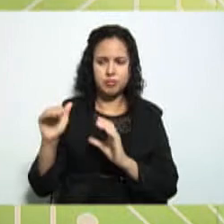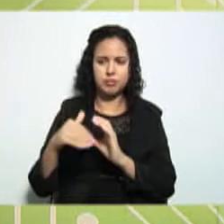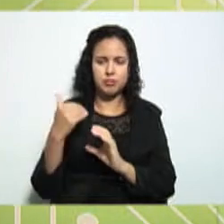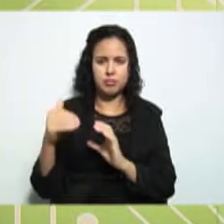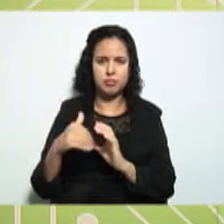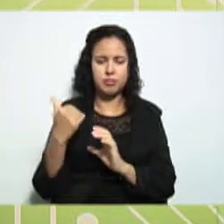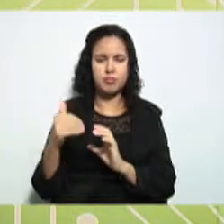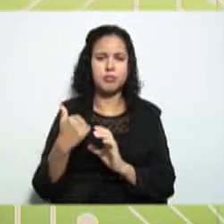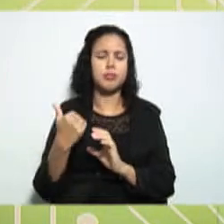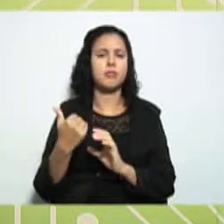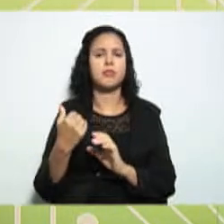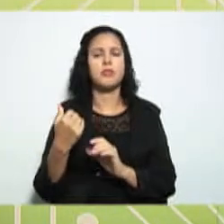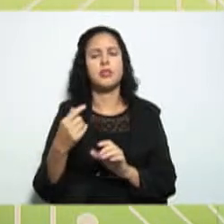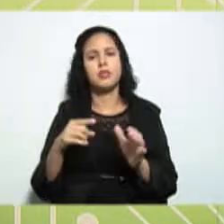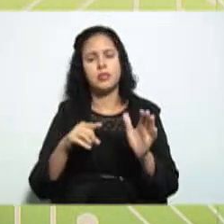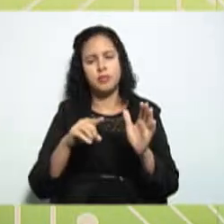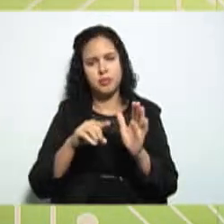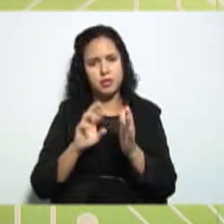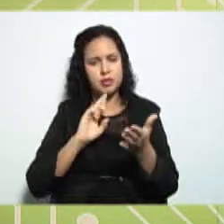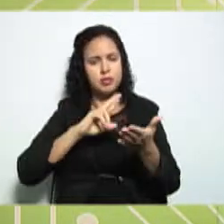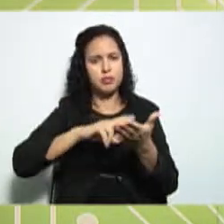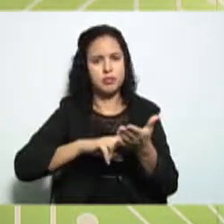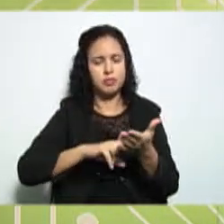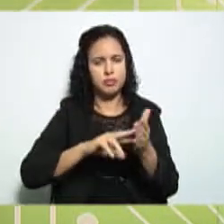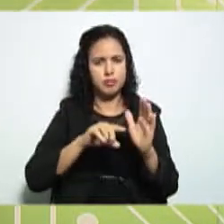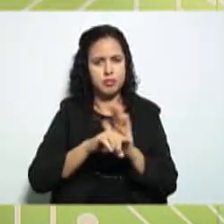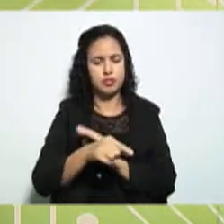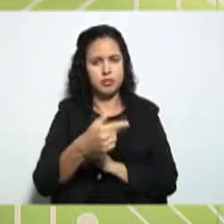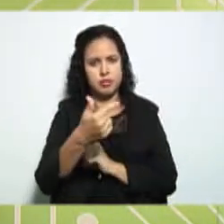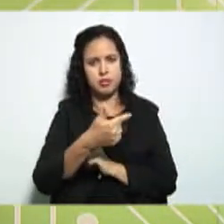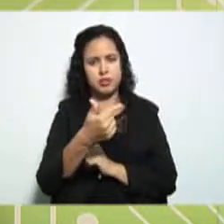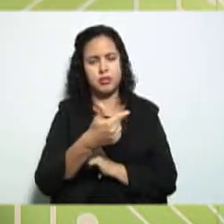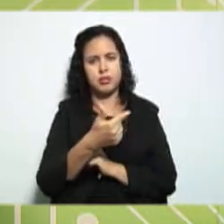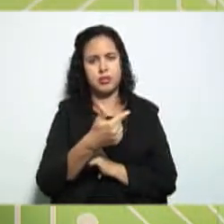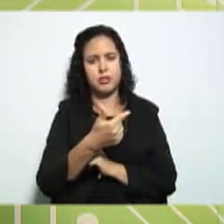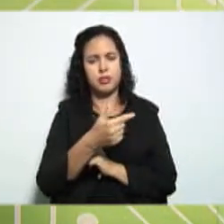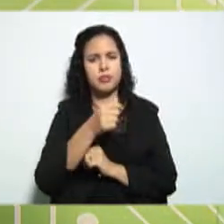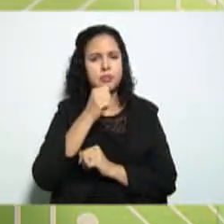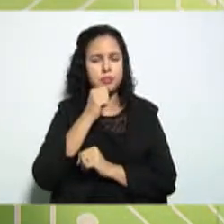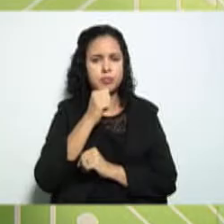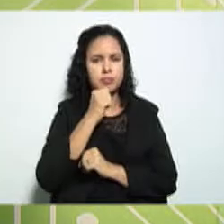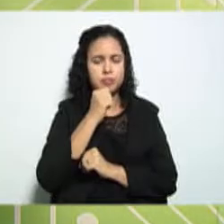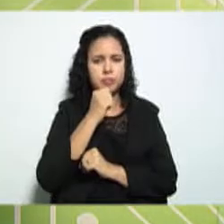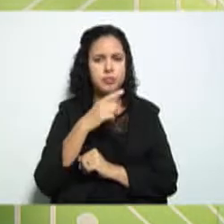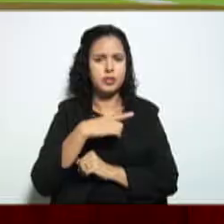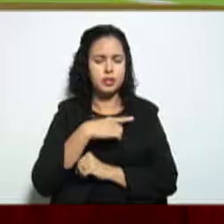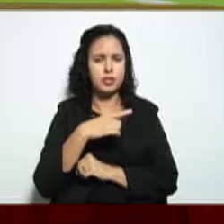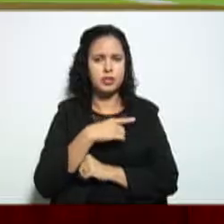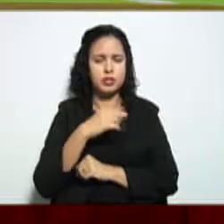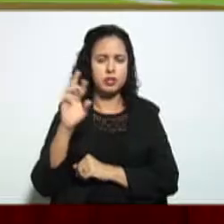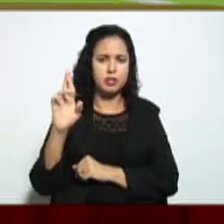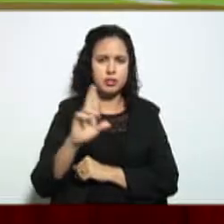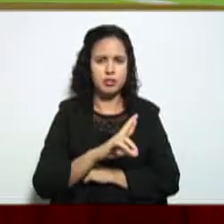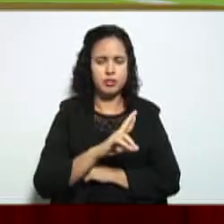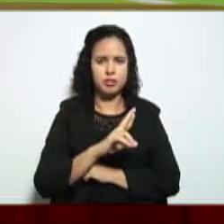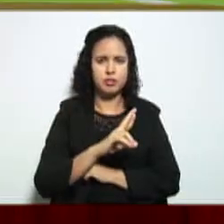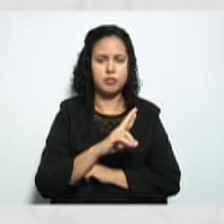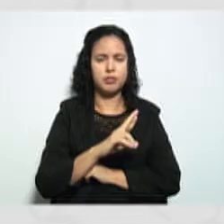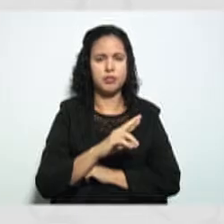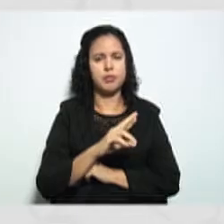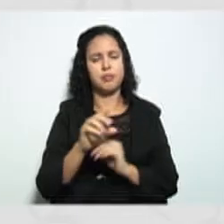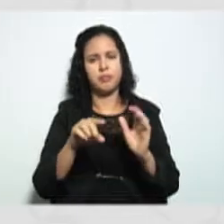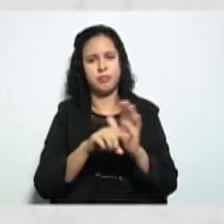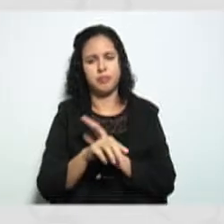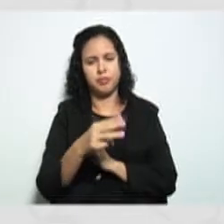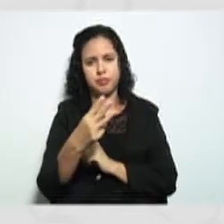Vimos a resposta da questão número 2. Não tivemos ainda a resposta para a questão número 3. Alguém mandou, professor, a resposta da questão? A pergunta número 3 é